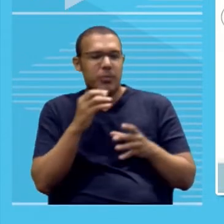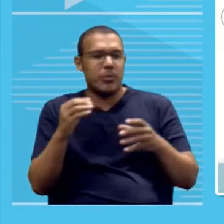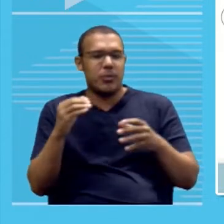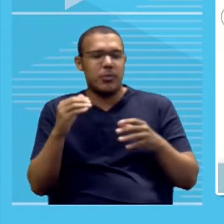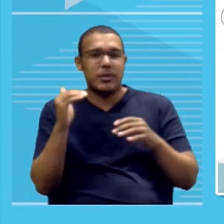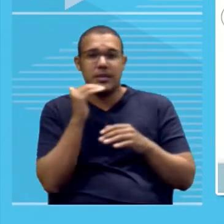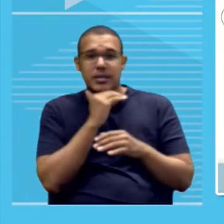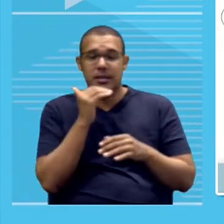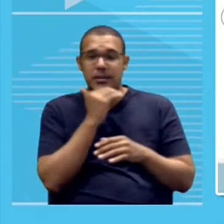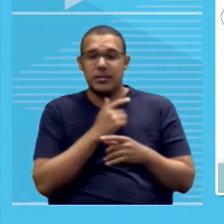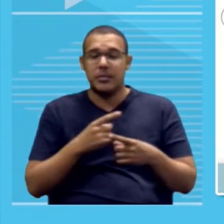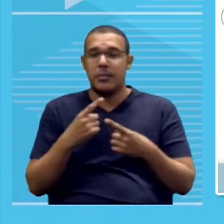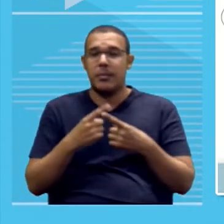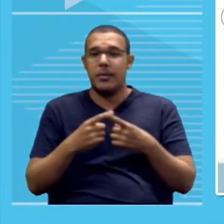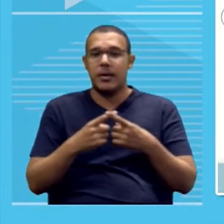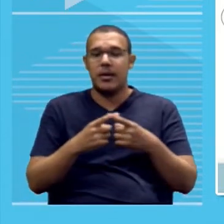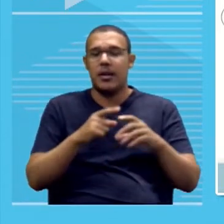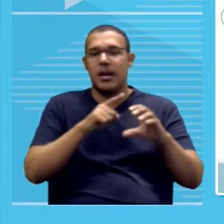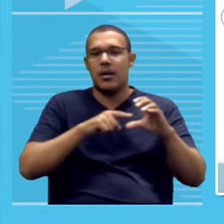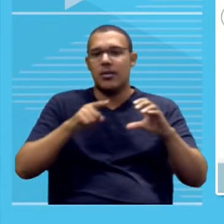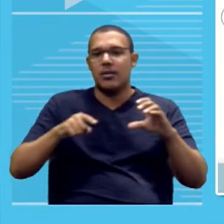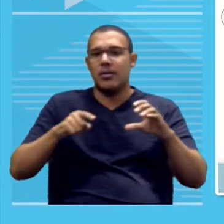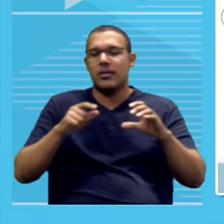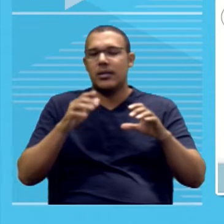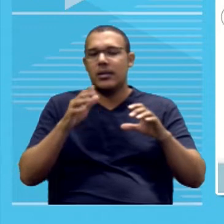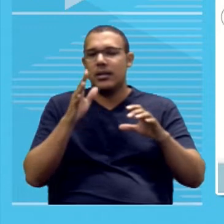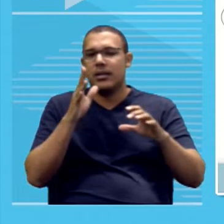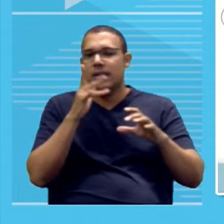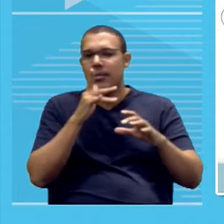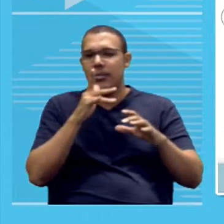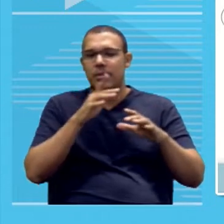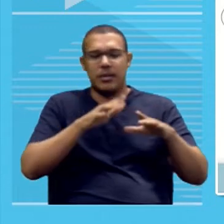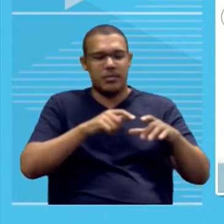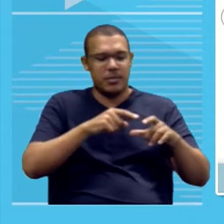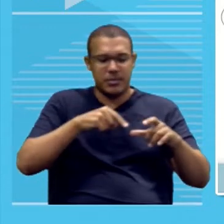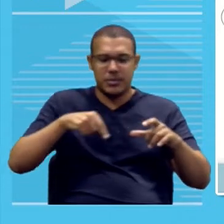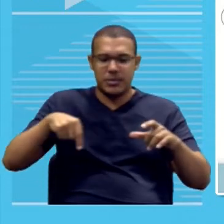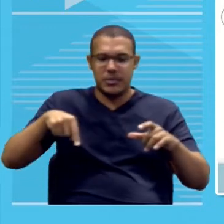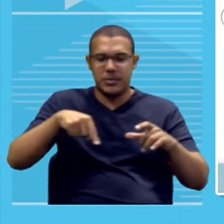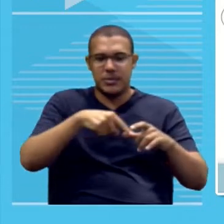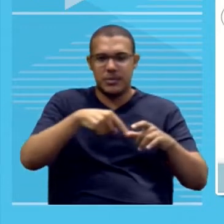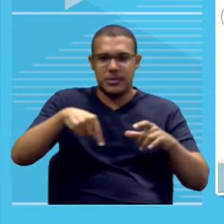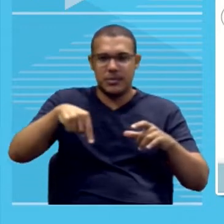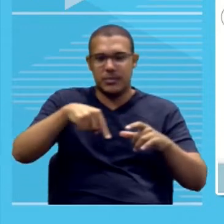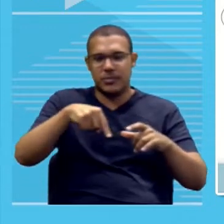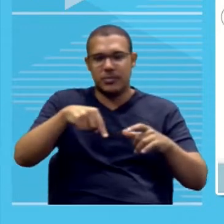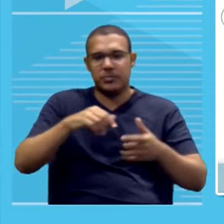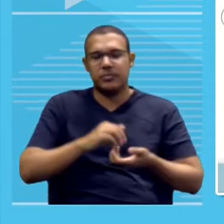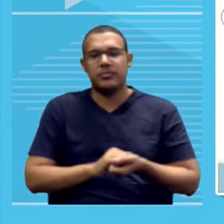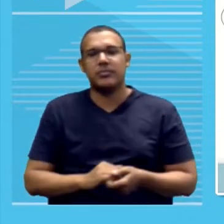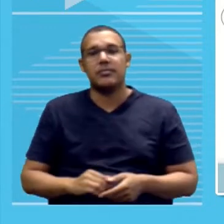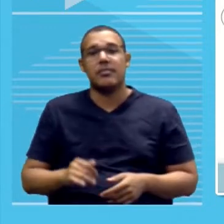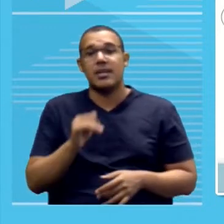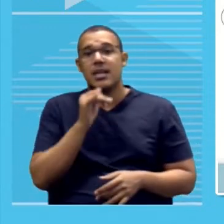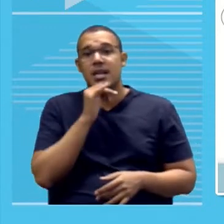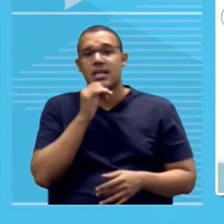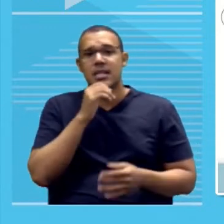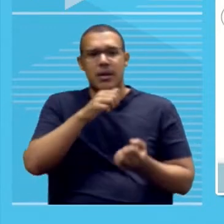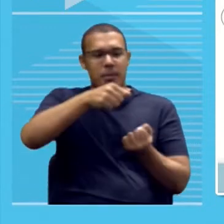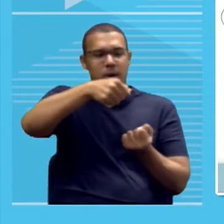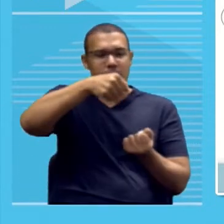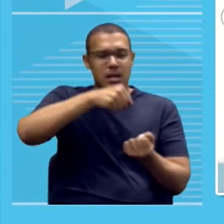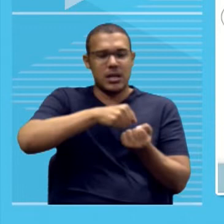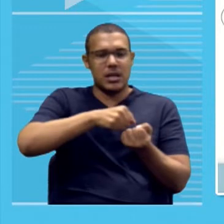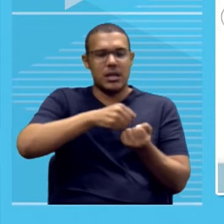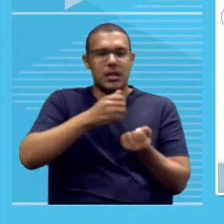esquentar. Por quê? Porque a corrente elétrica vai demorar um tempo para percorrer todo esse resistor. É assim, por exemplo, também na sanduicheira, né? Você faz